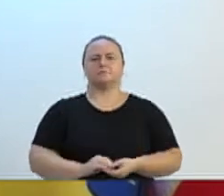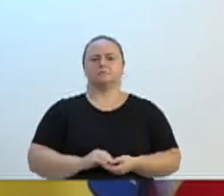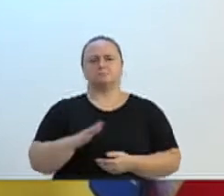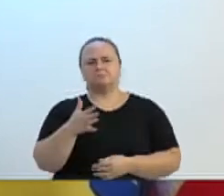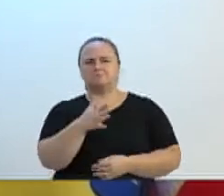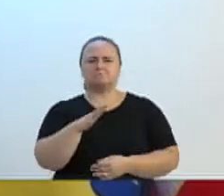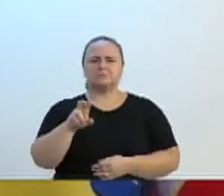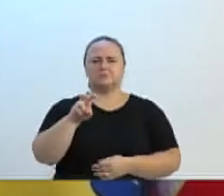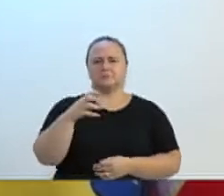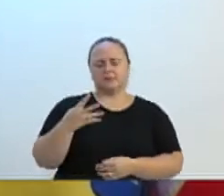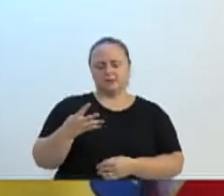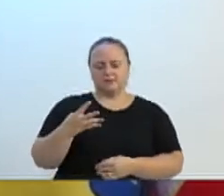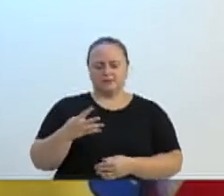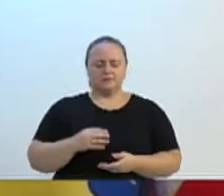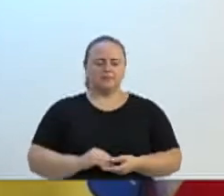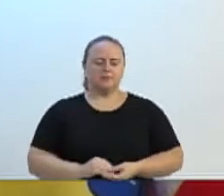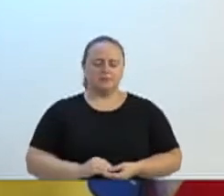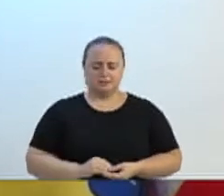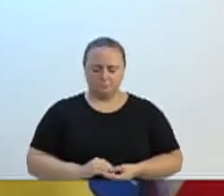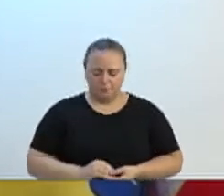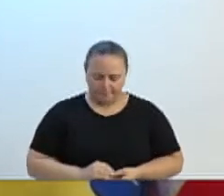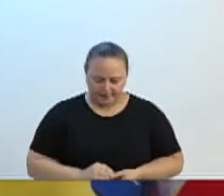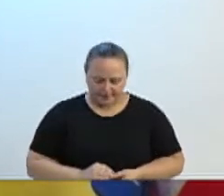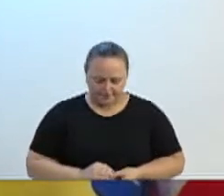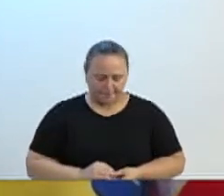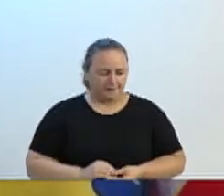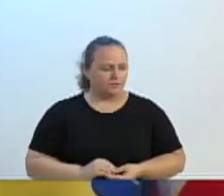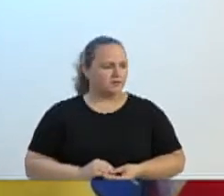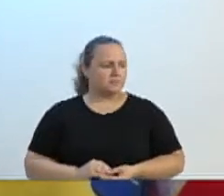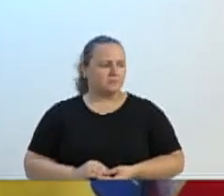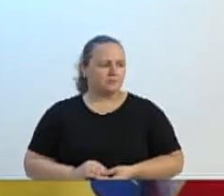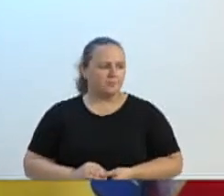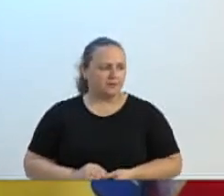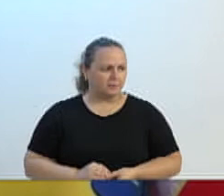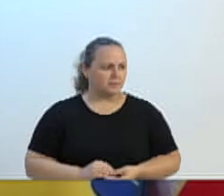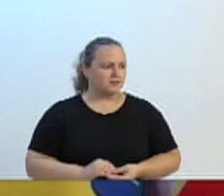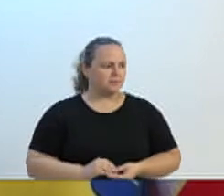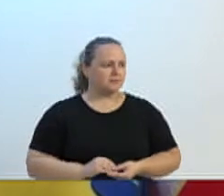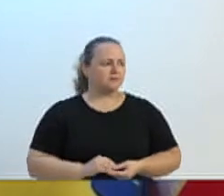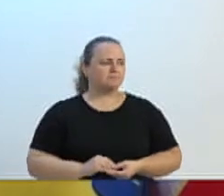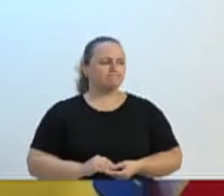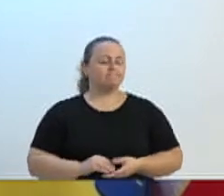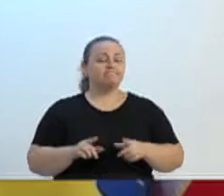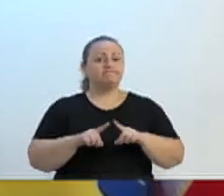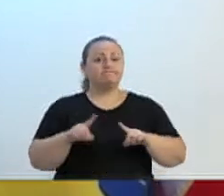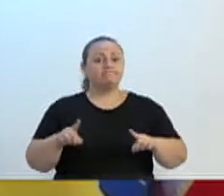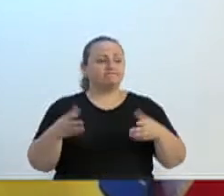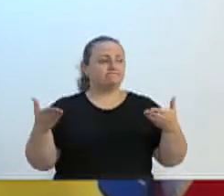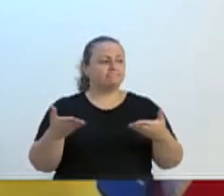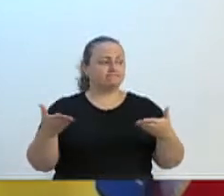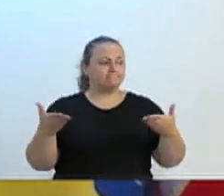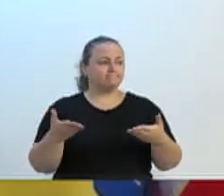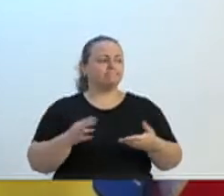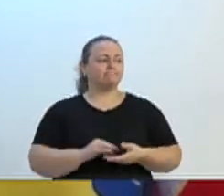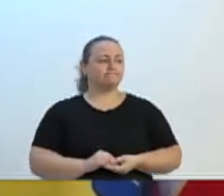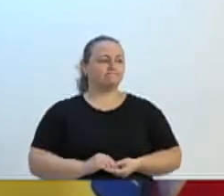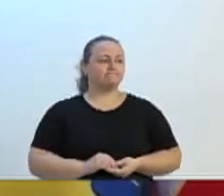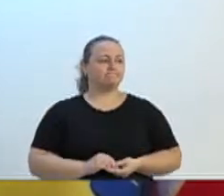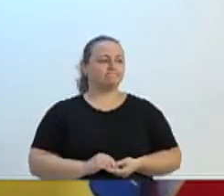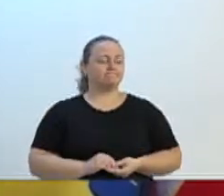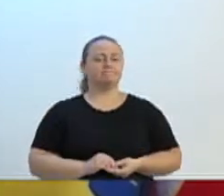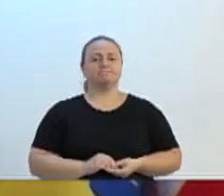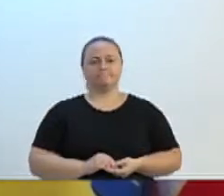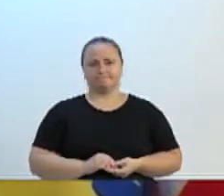dias. O pior disso tudo é que nós não temos perspectivas. Os super otimistas estão falando em 30 dias,